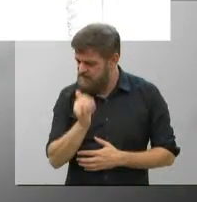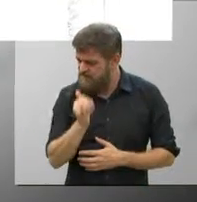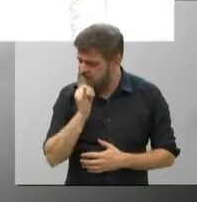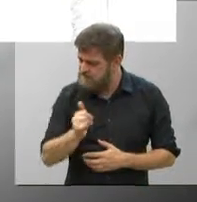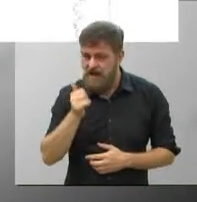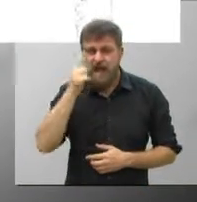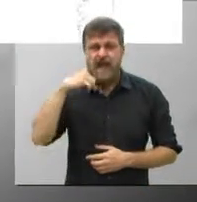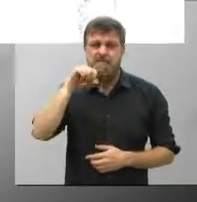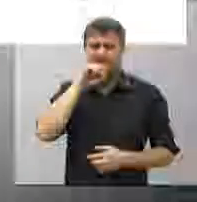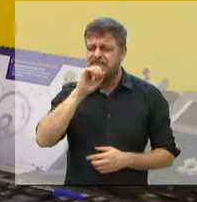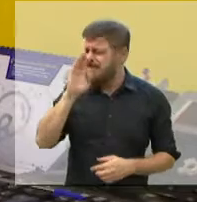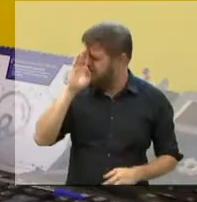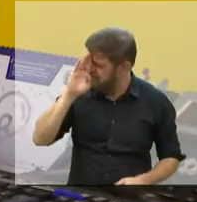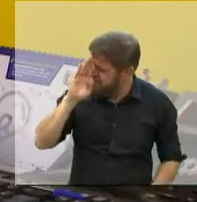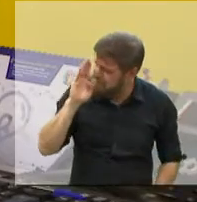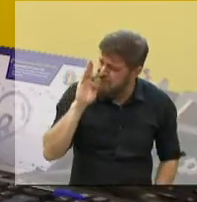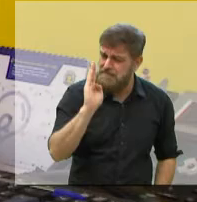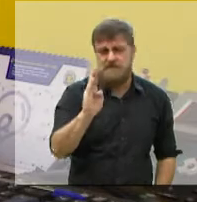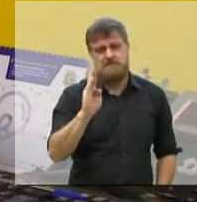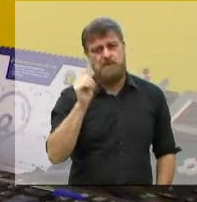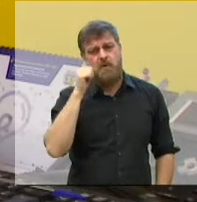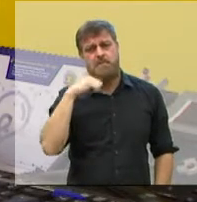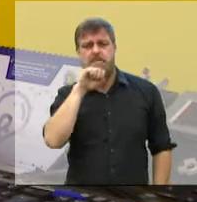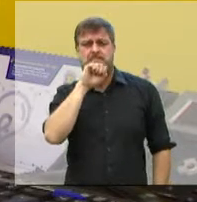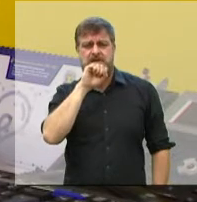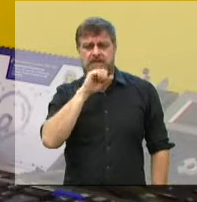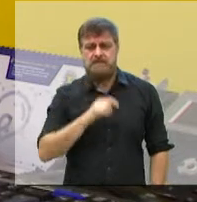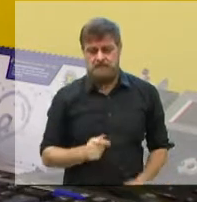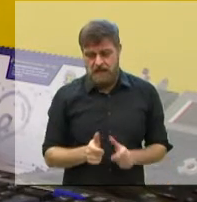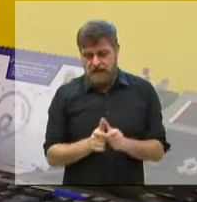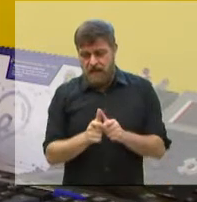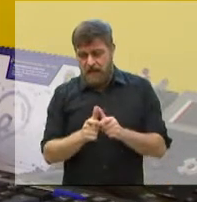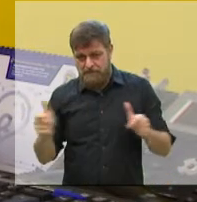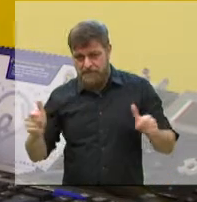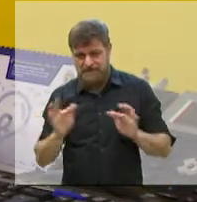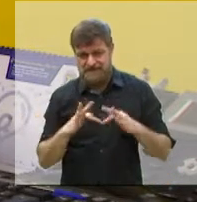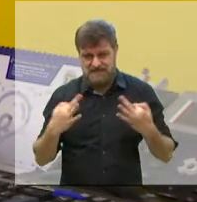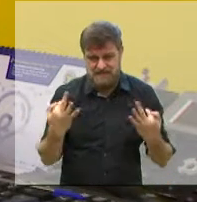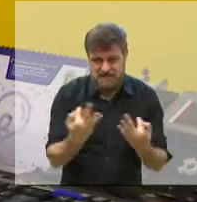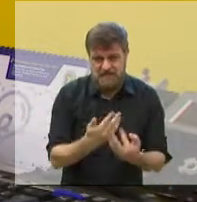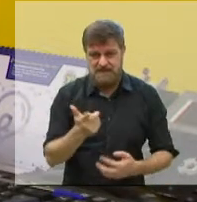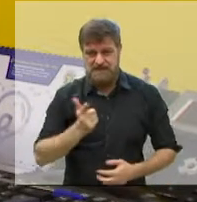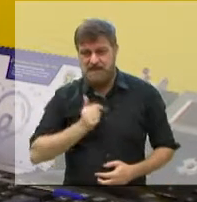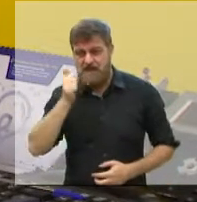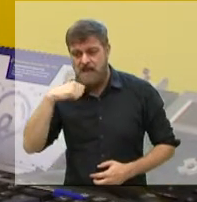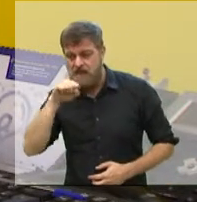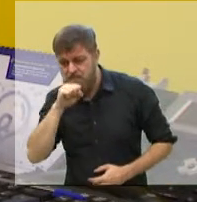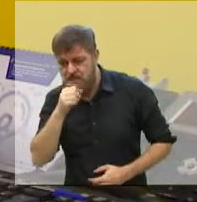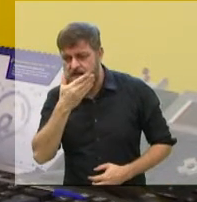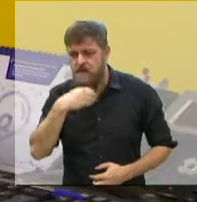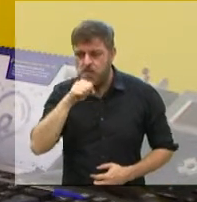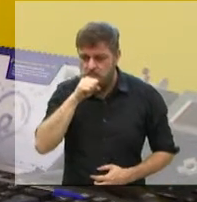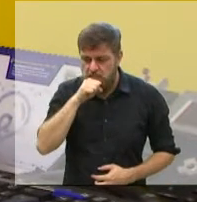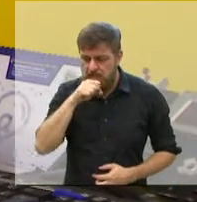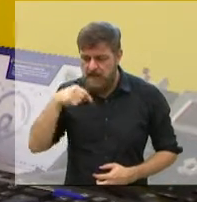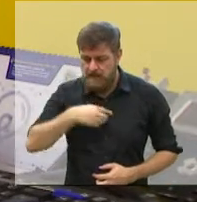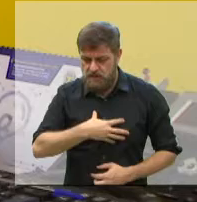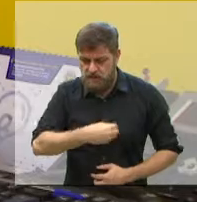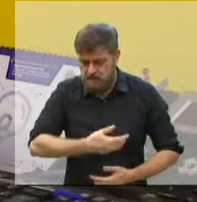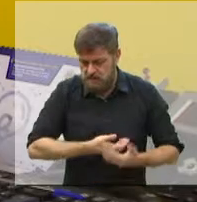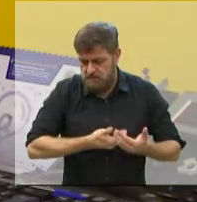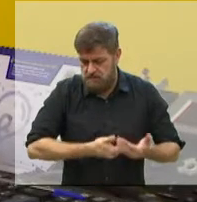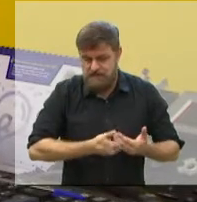as mães, principalmente as mães, sabe, a maioria das famílias tem a mãe, o pai e a criança. Quando você tem uma